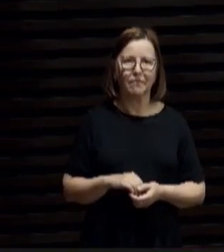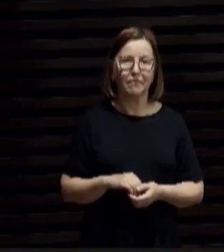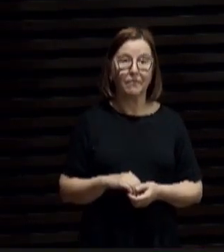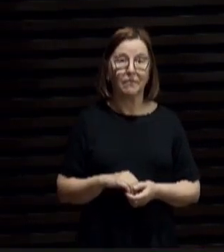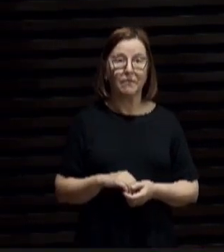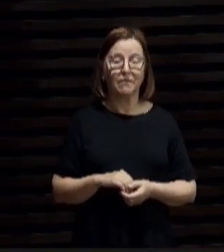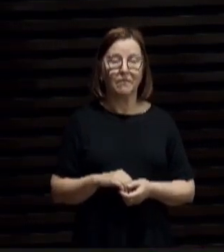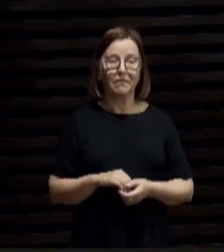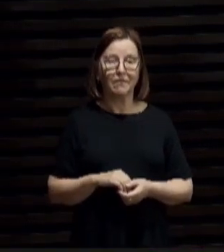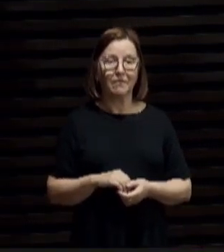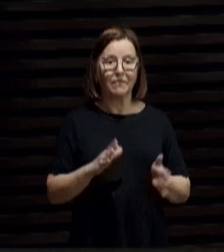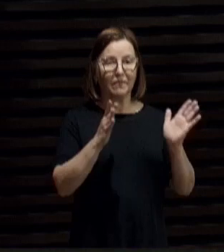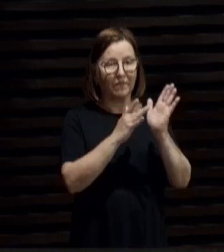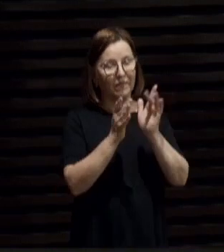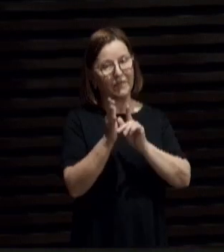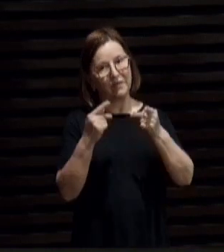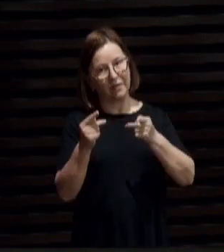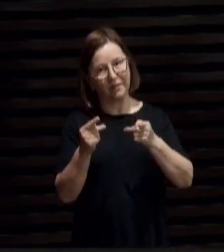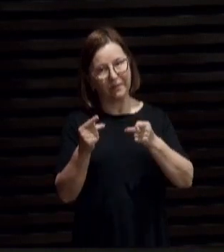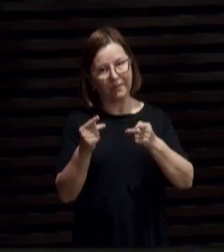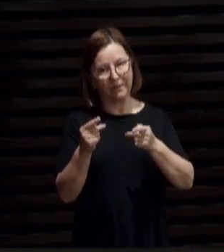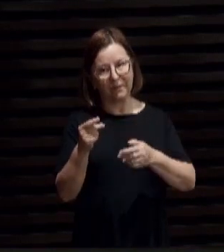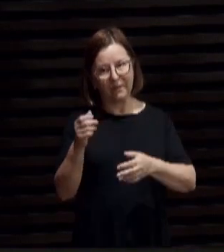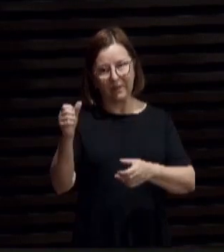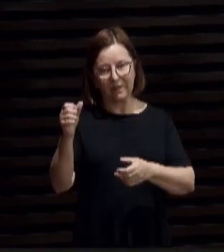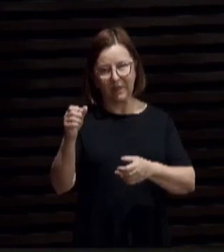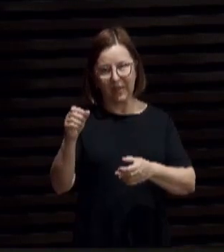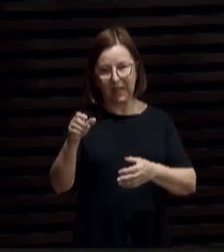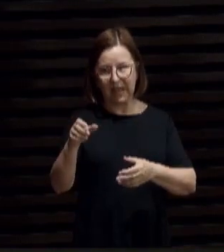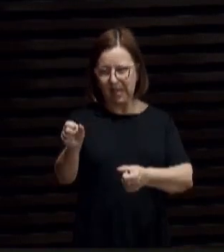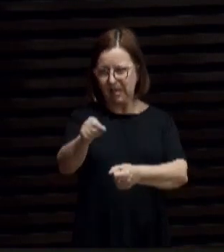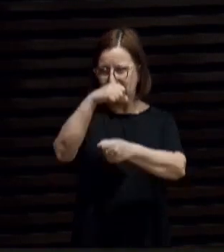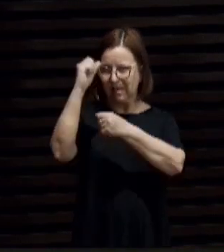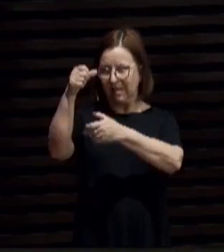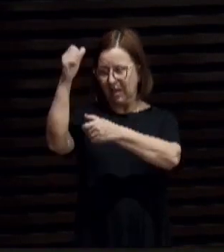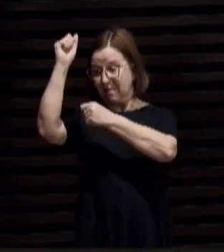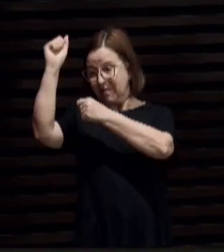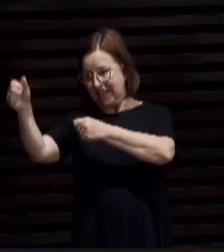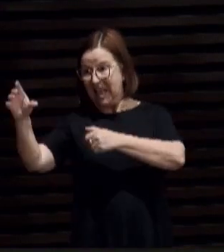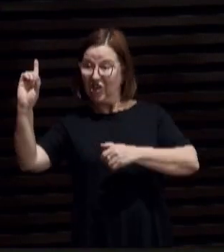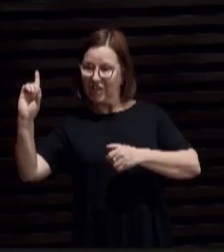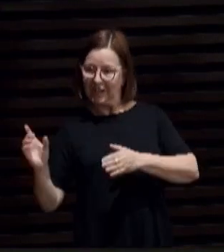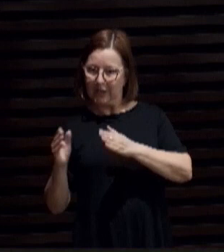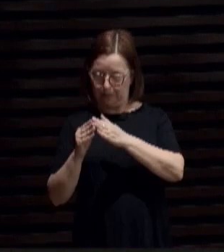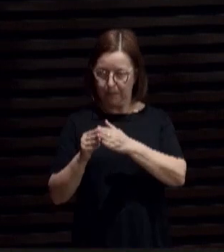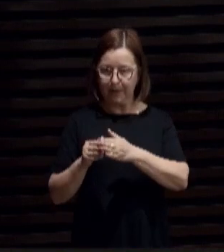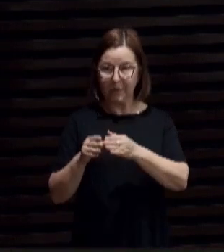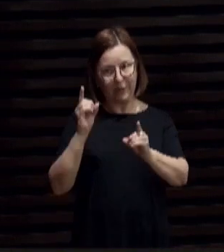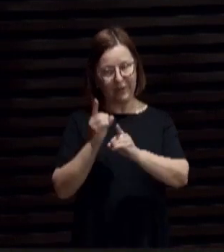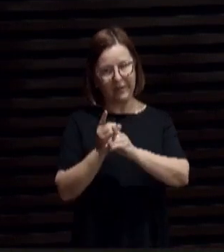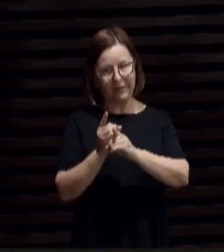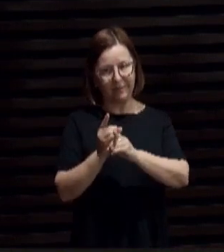Então lhes disse: lançai as redes à direita do barco e achareis. Assim fizeram, e já